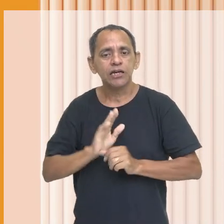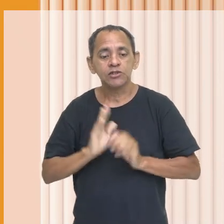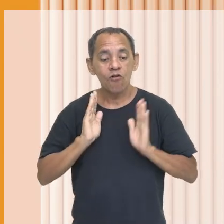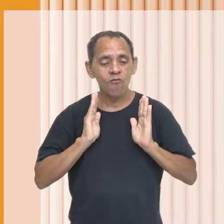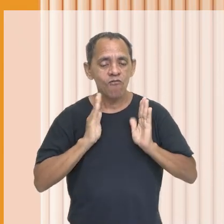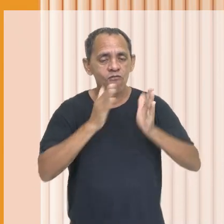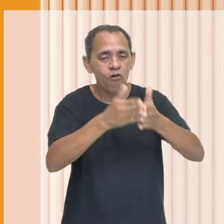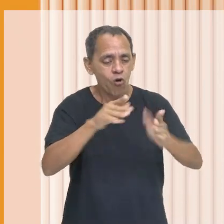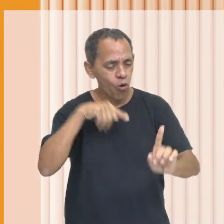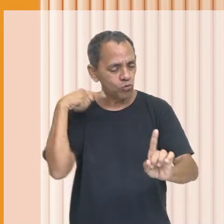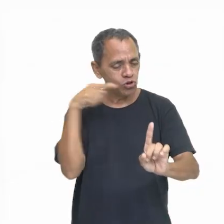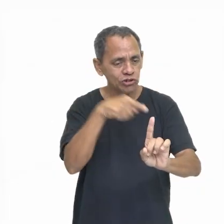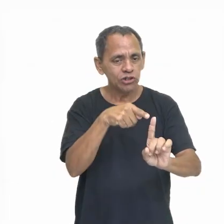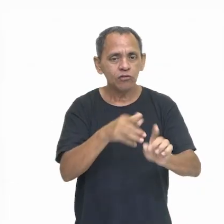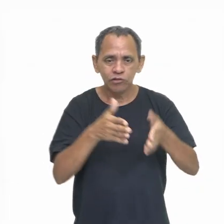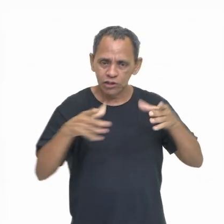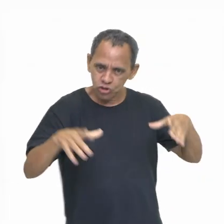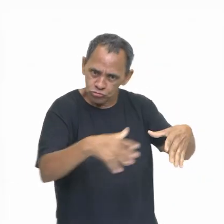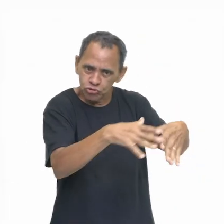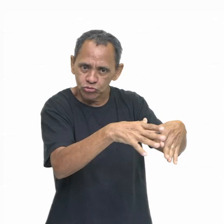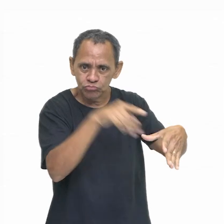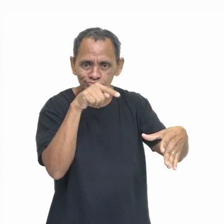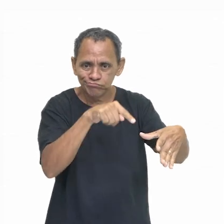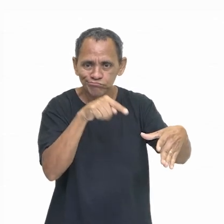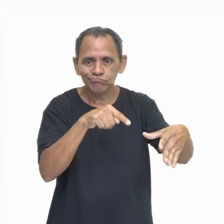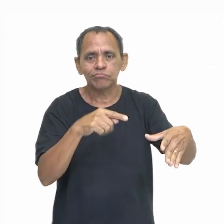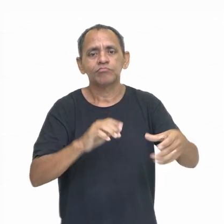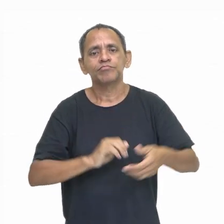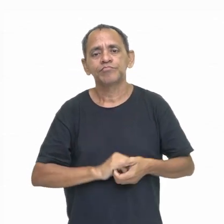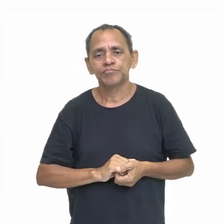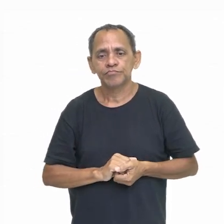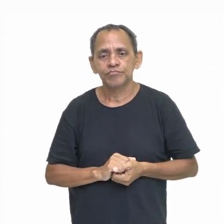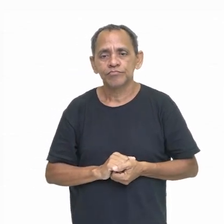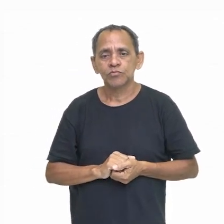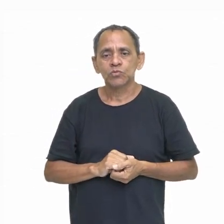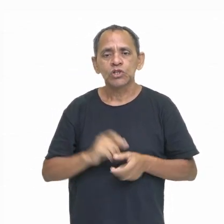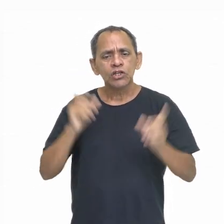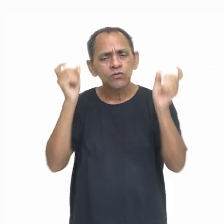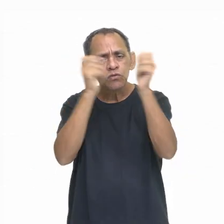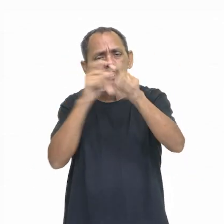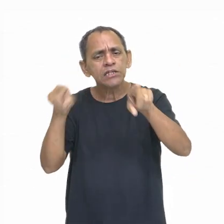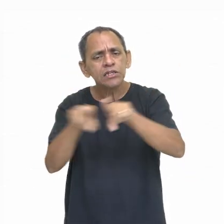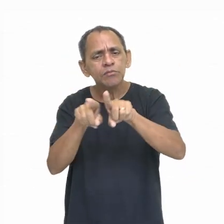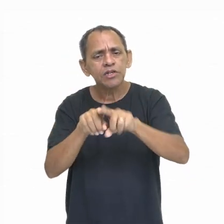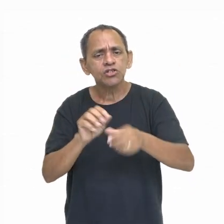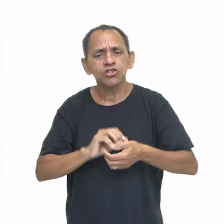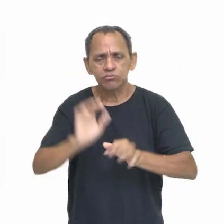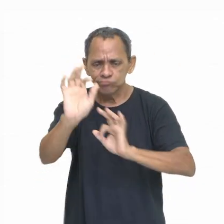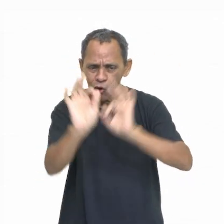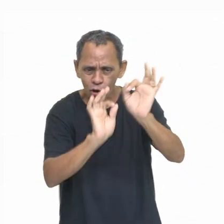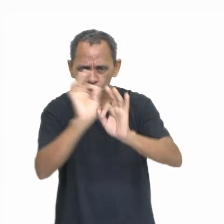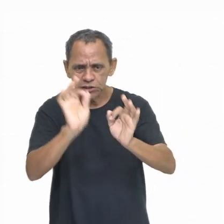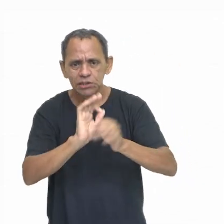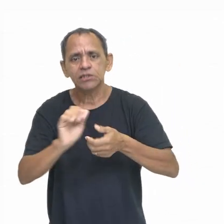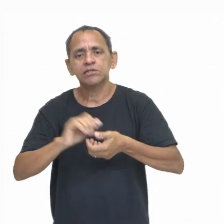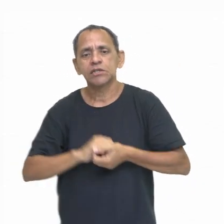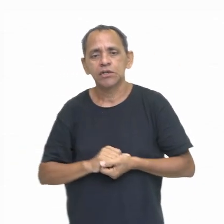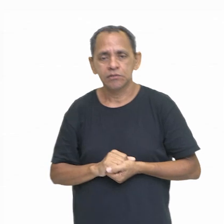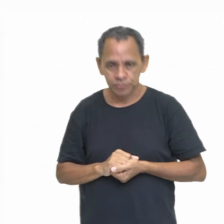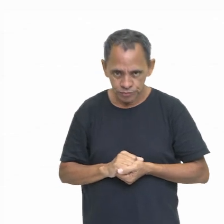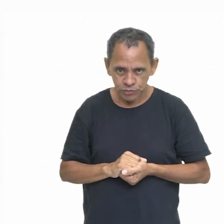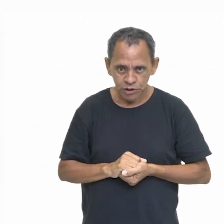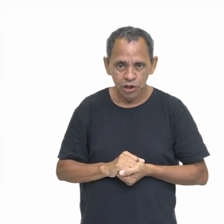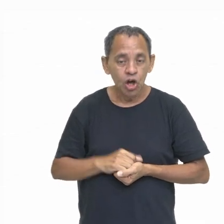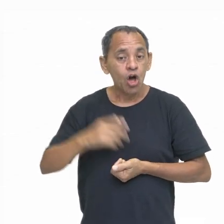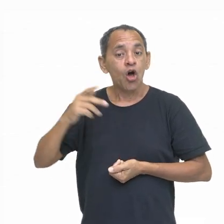estou interessado. Vamos ter também, por conta disso, dificuldade de implementação de políticas públicas. As políticas